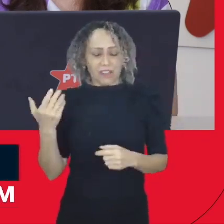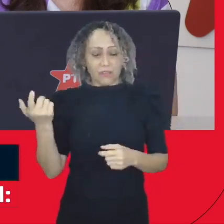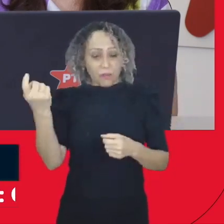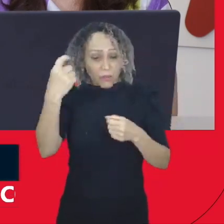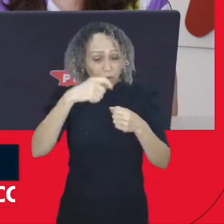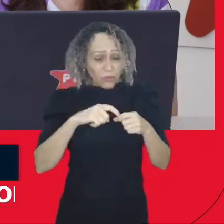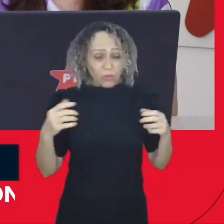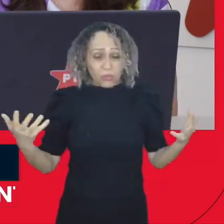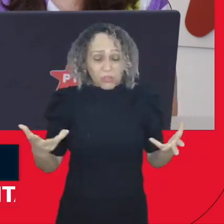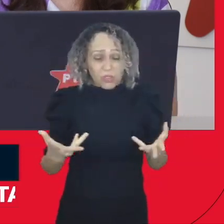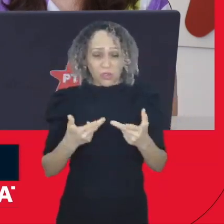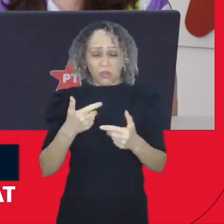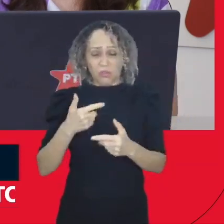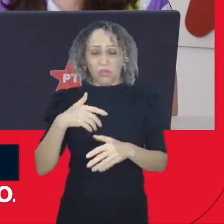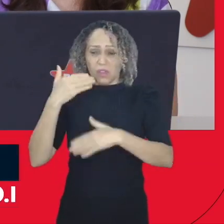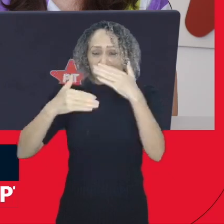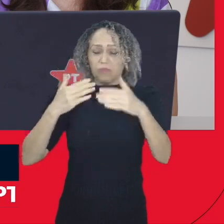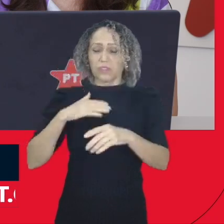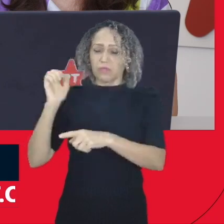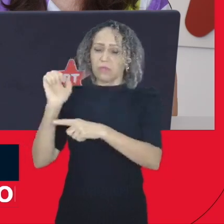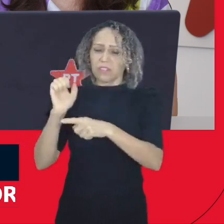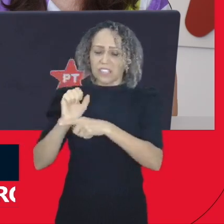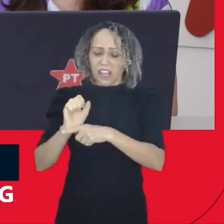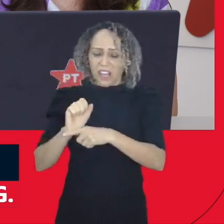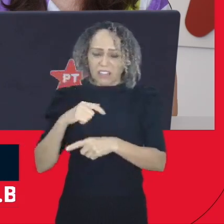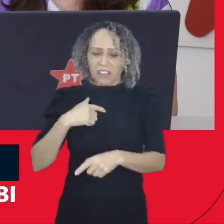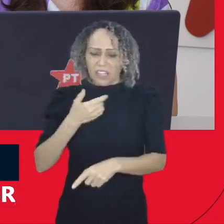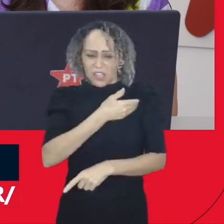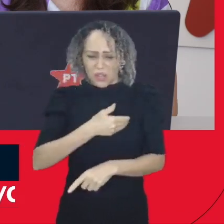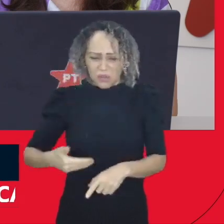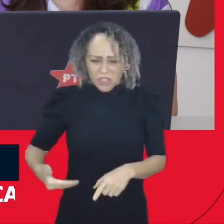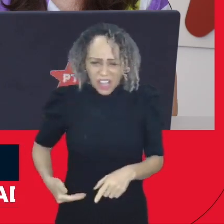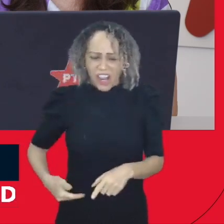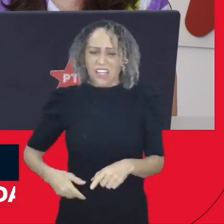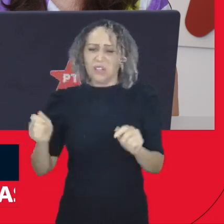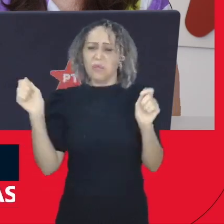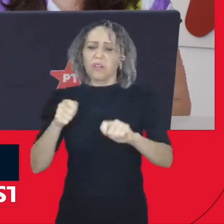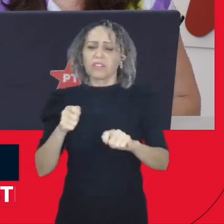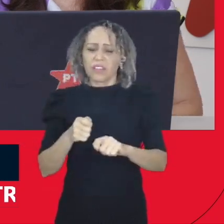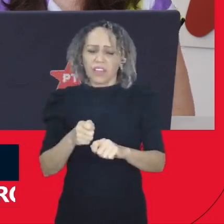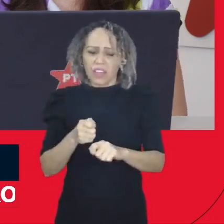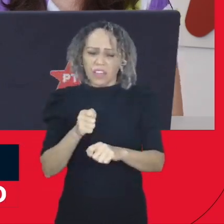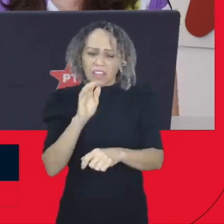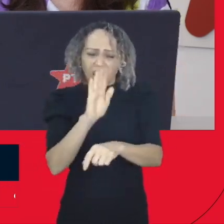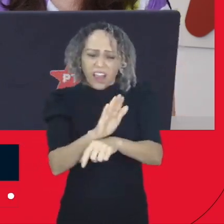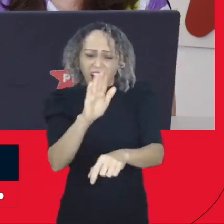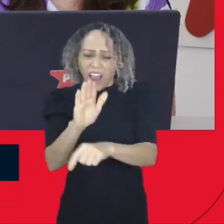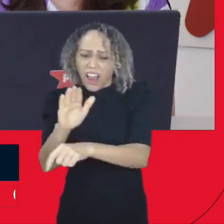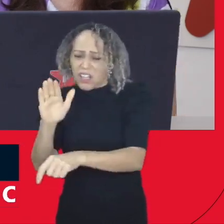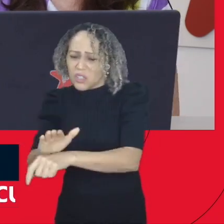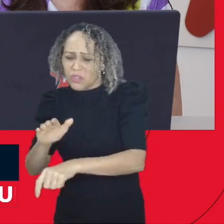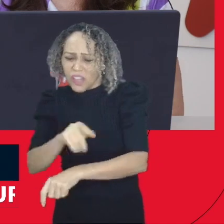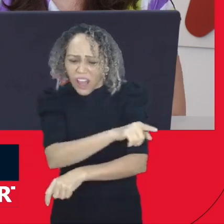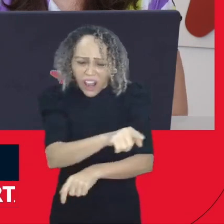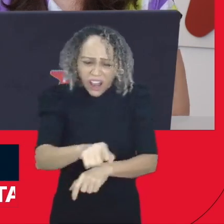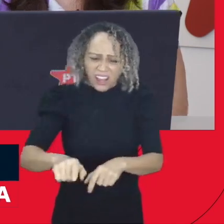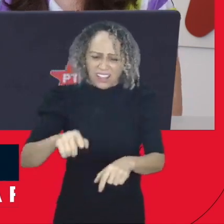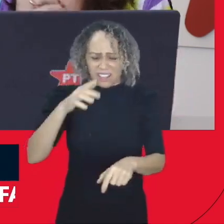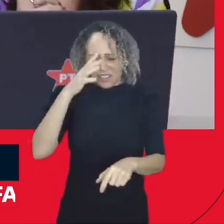ninguém fique para trás, mas que a mão pública, a mão do Estado, esteja mais estendida para quem mais precisa das políticas